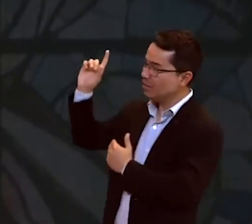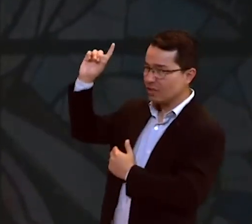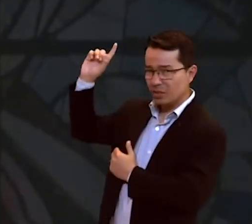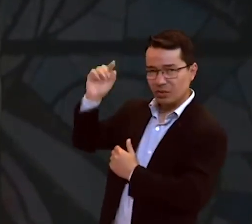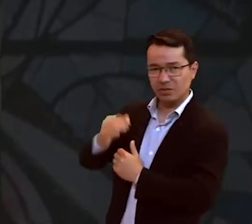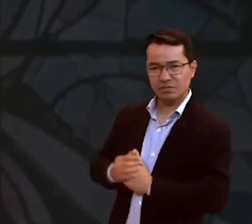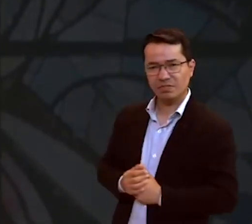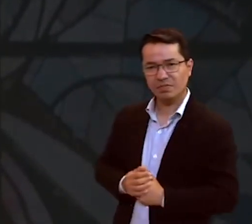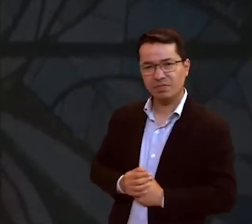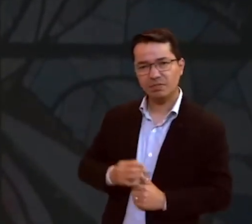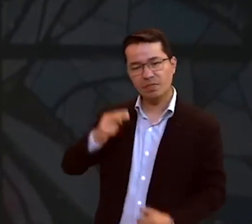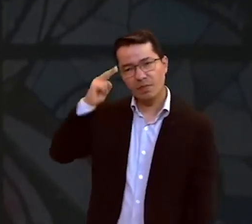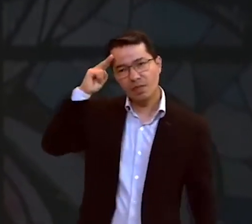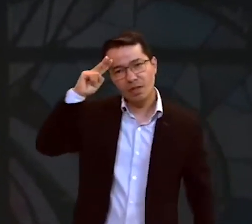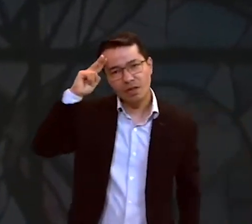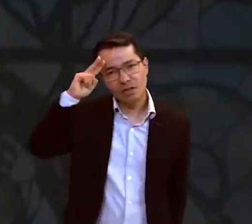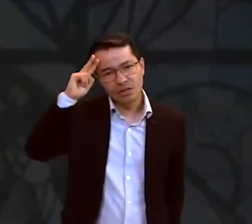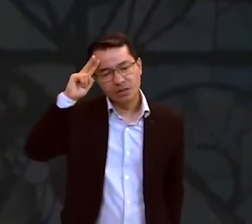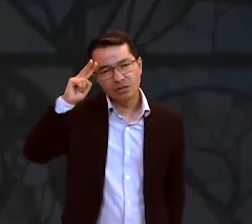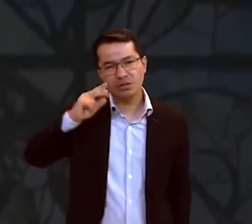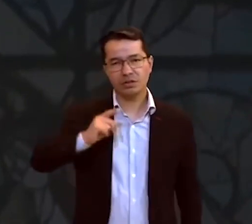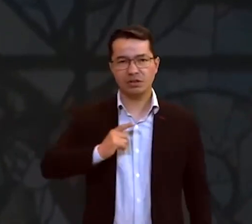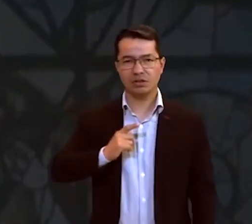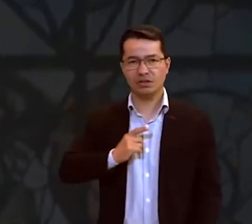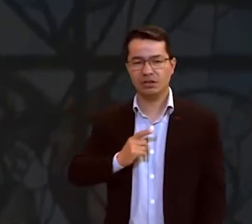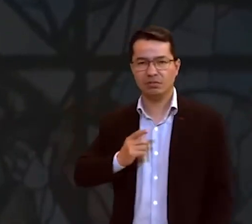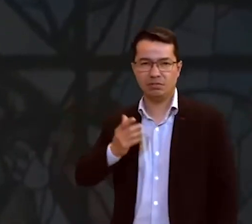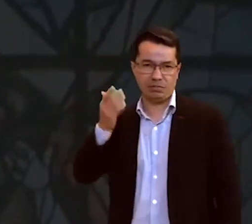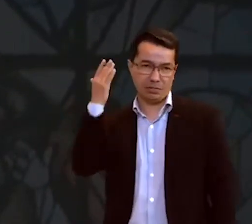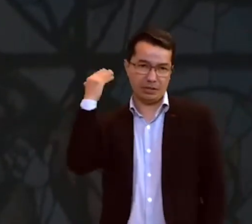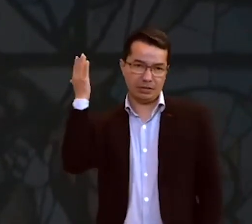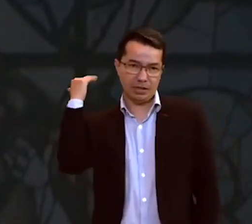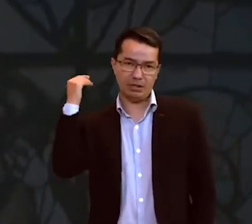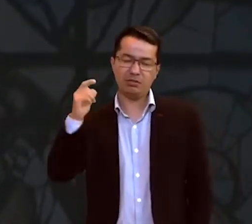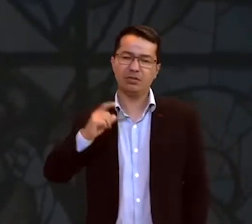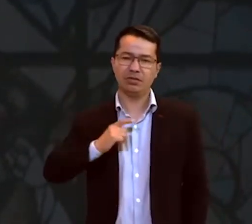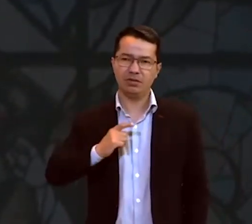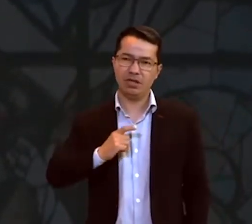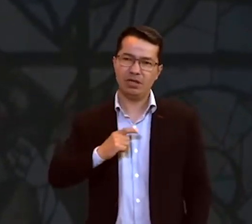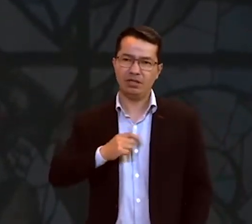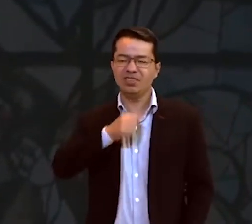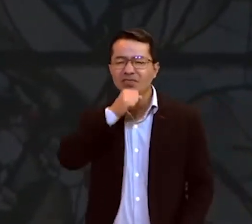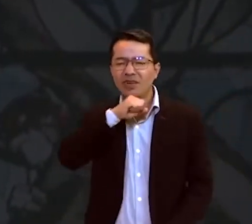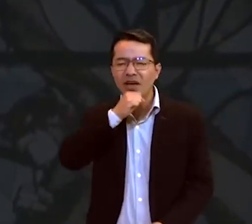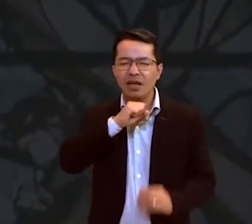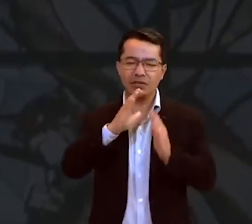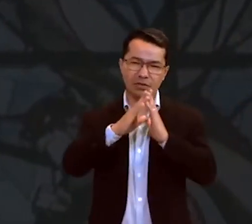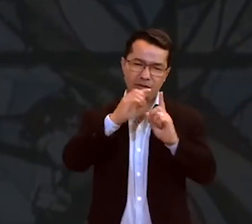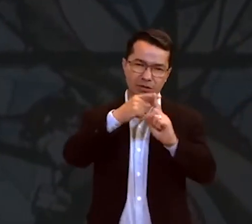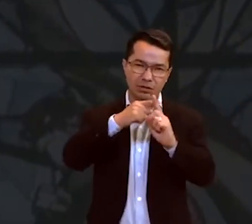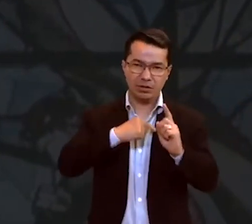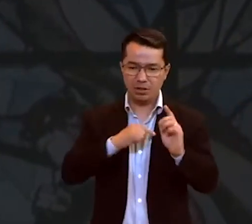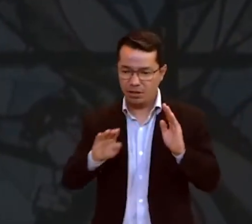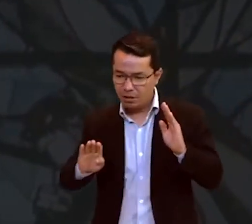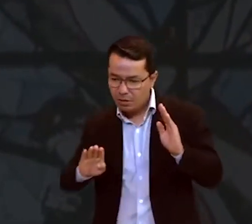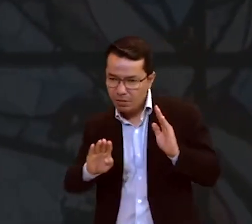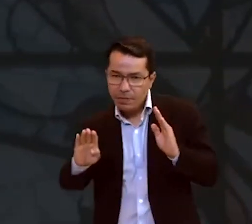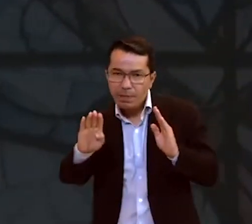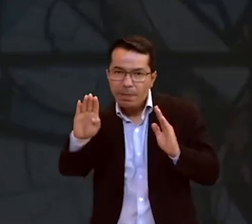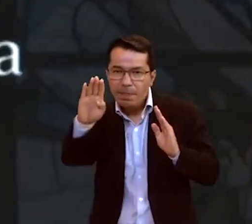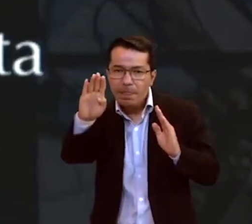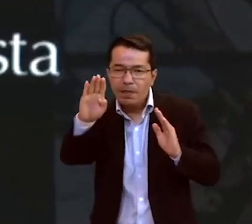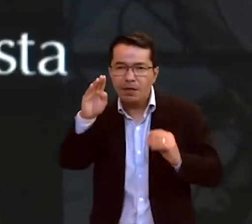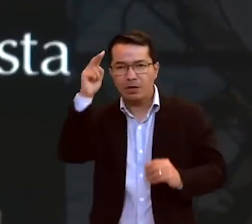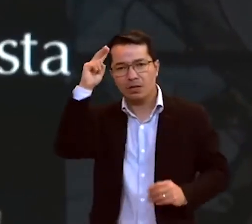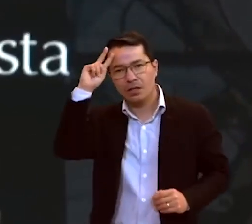antigo local onde a gente frequentava, tinha uma rampinha que subia para dar acesso à igreja que ficava nos fundos, na tenda. Eu lembro de parar o